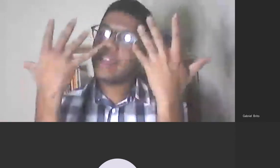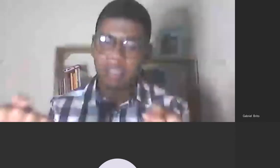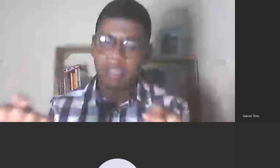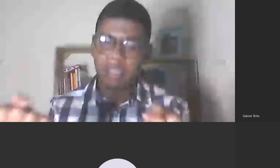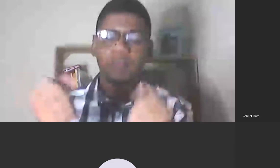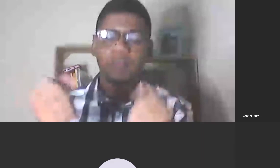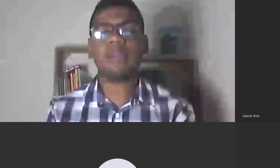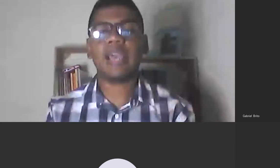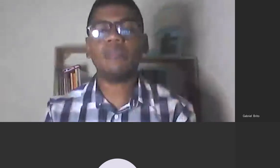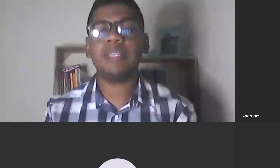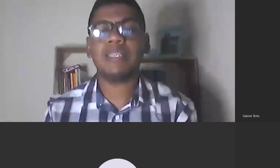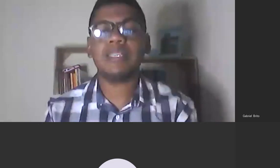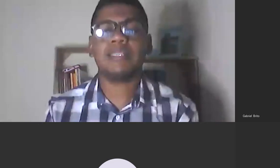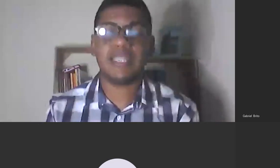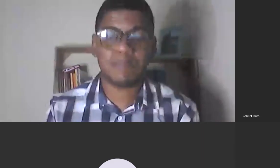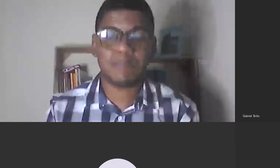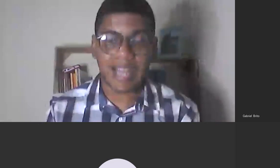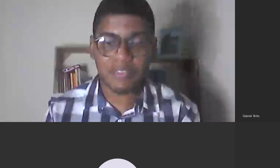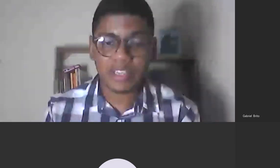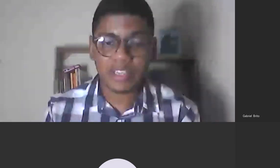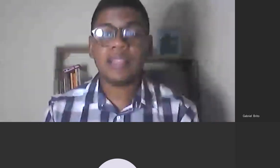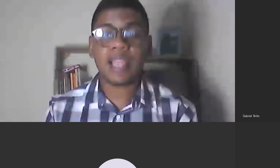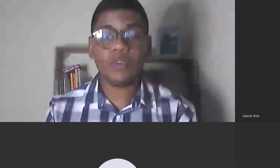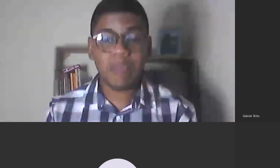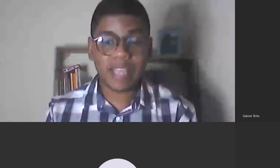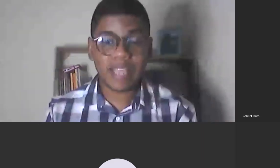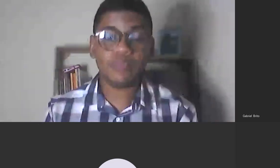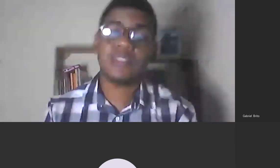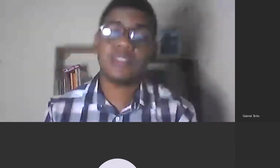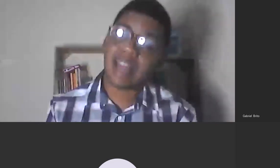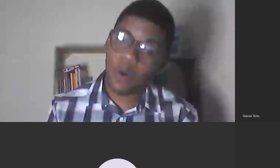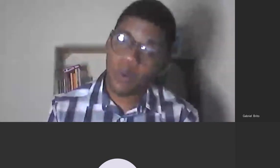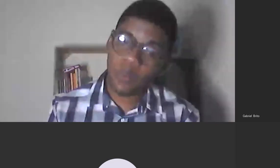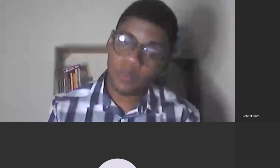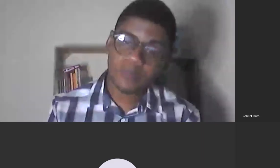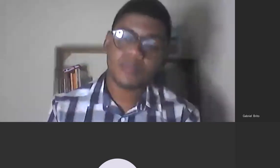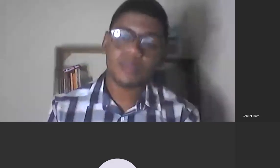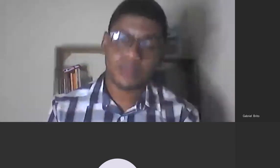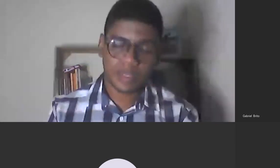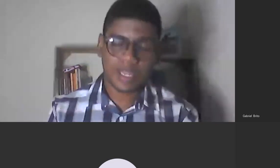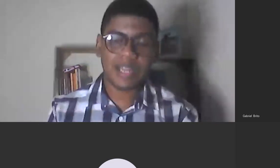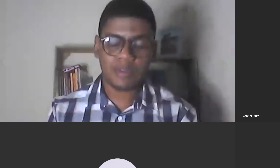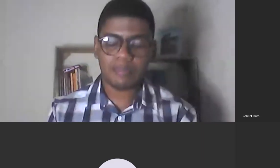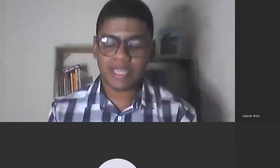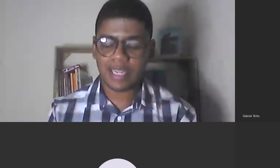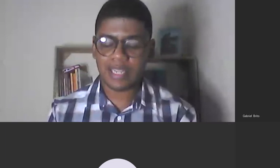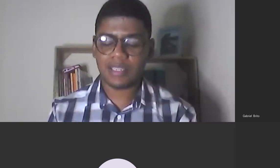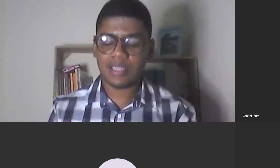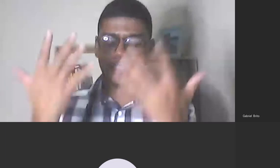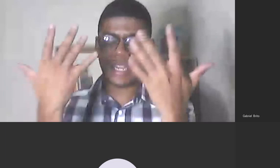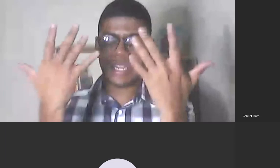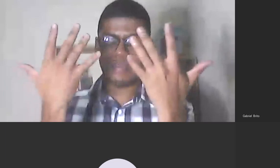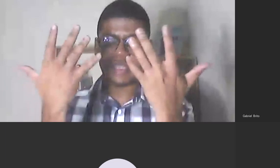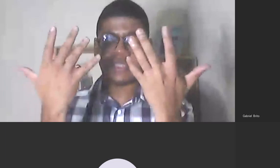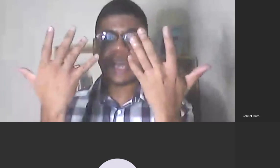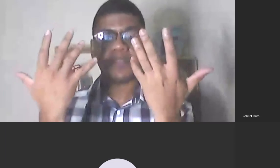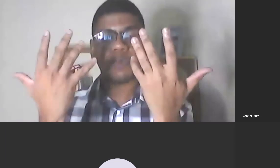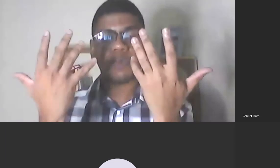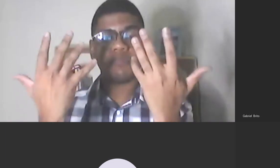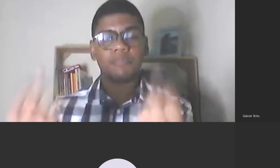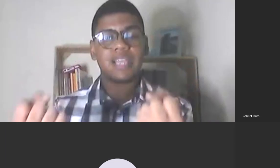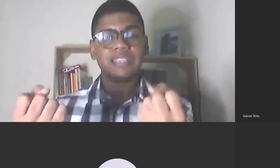ou receber. Qualquer uma dessas três palavras tem o mesmo sinal na língua brasileira de sinais, na